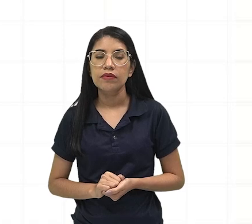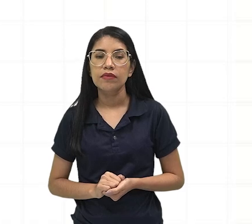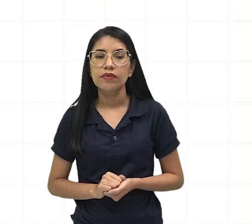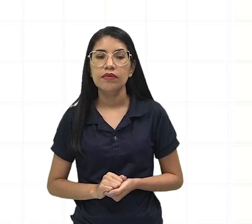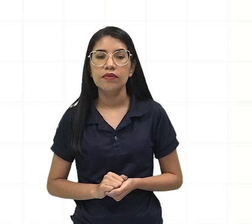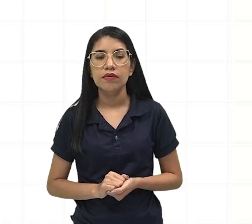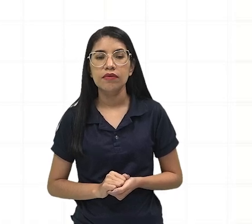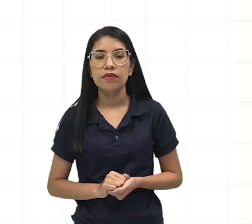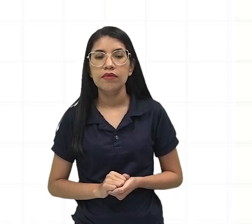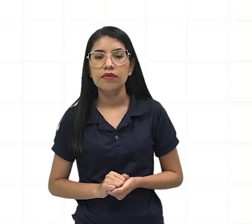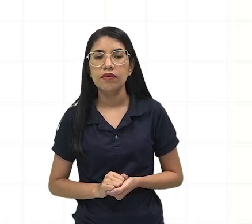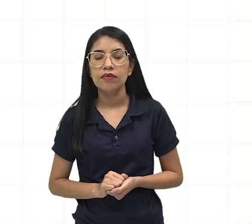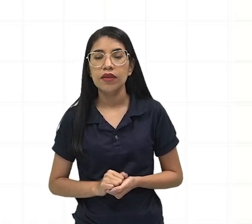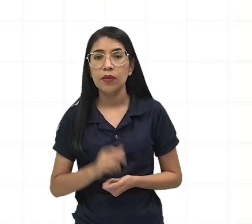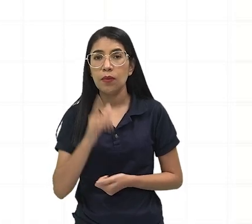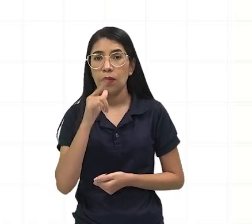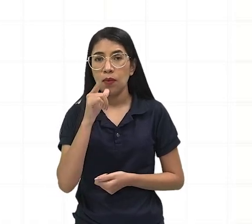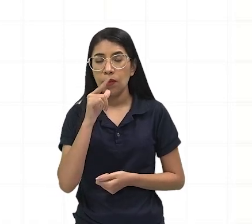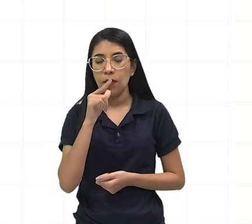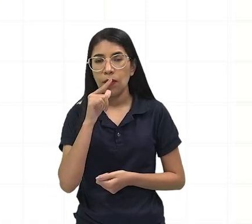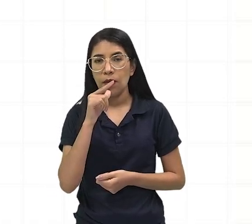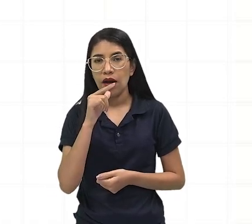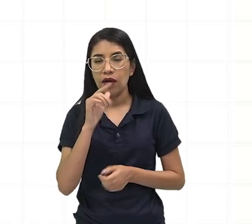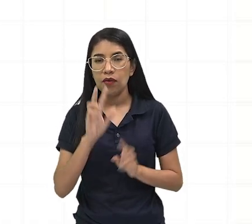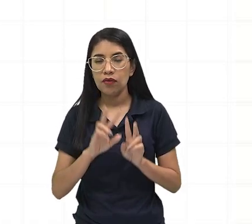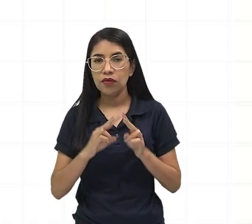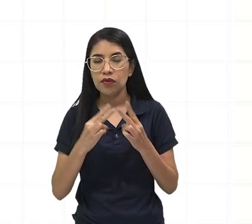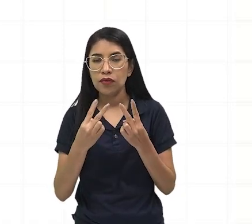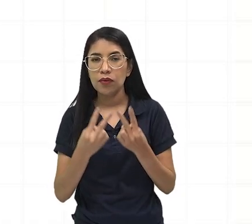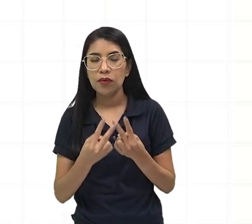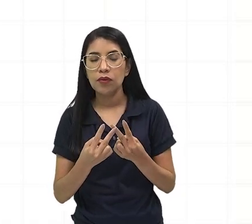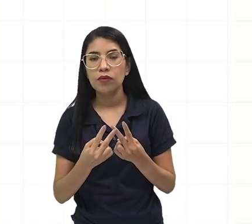dizendo que de água tem um volume de água,